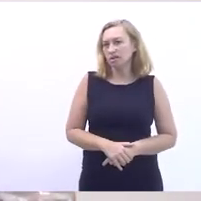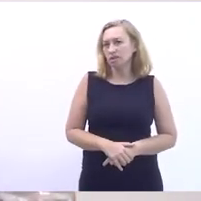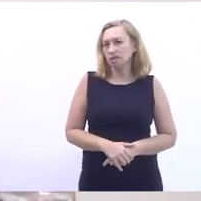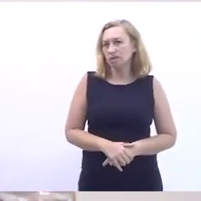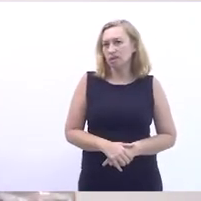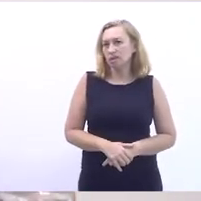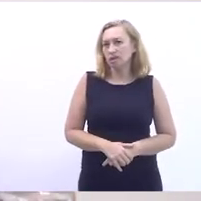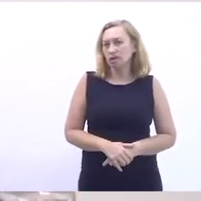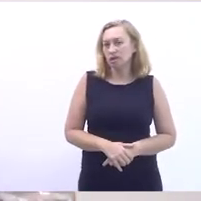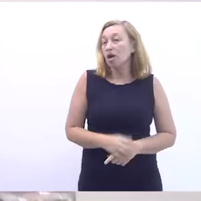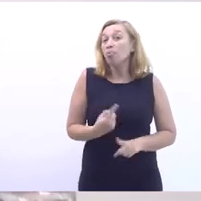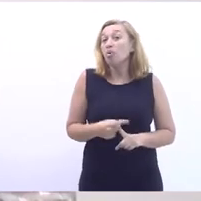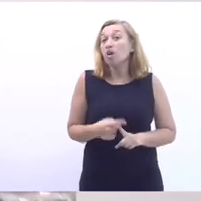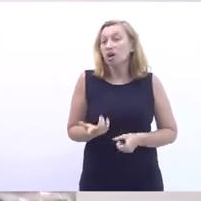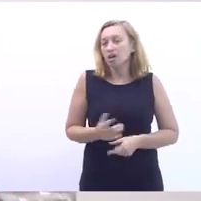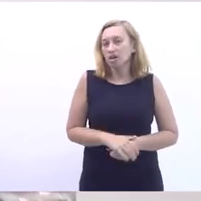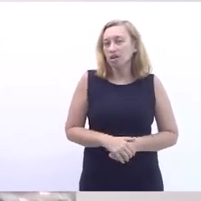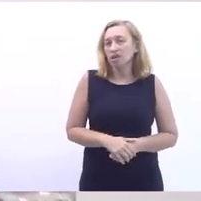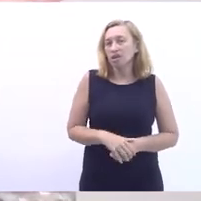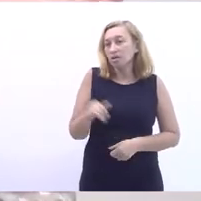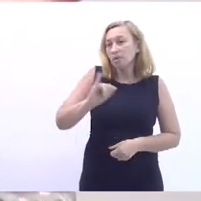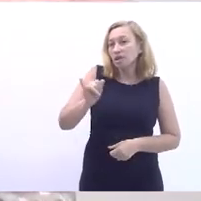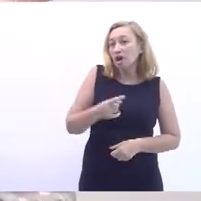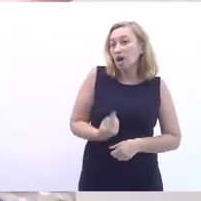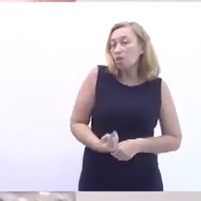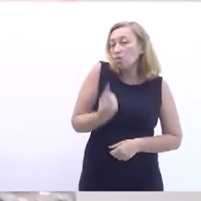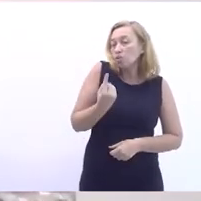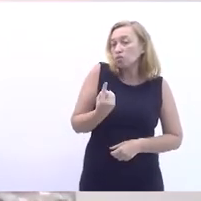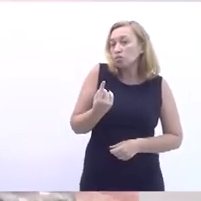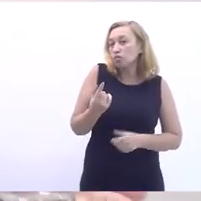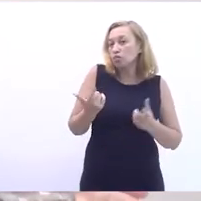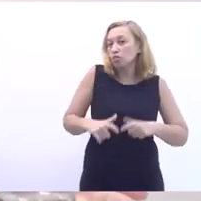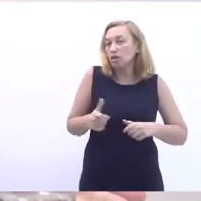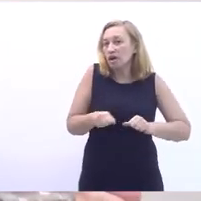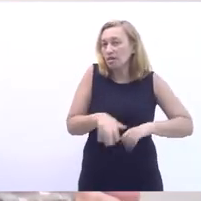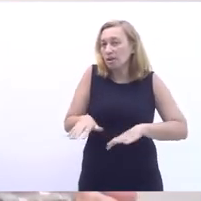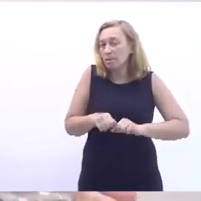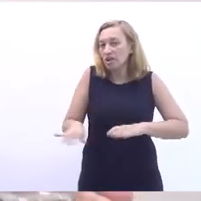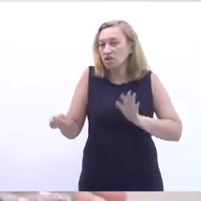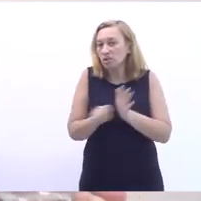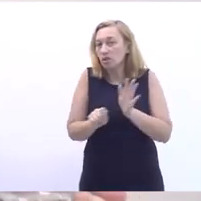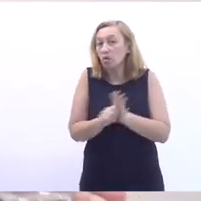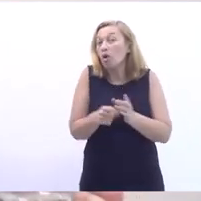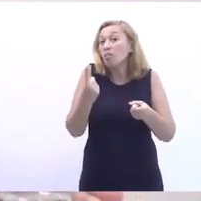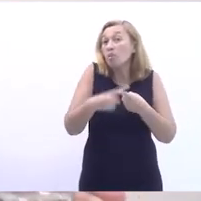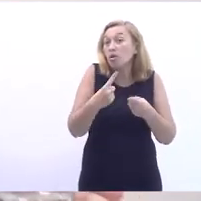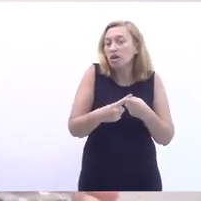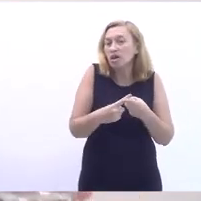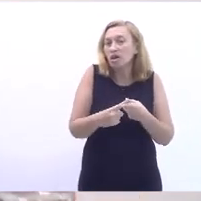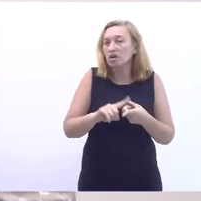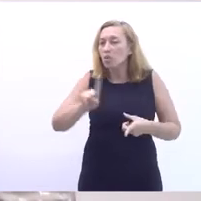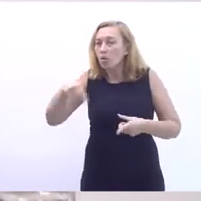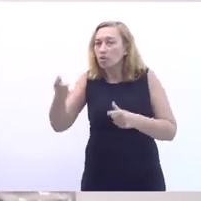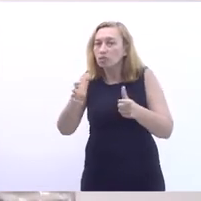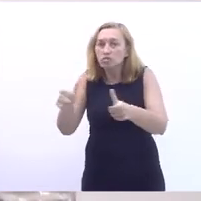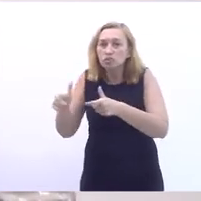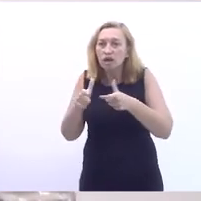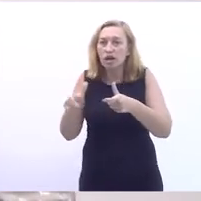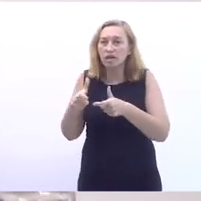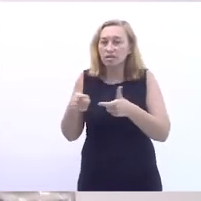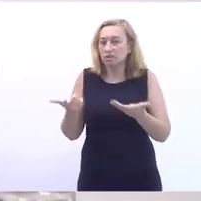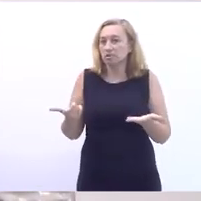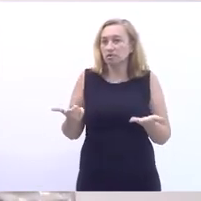não tem Ipanema porque provavelmente Ipanema único lugar que a gente consegue fazer uma marcha da maconha porque eu outros lugares